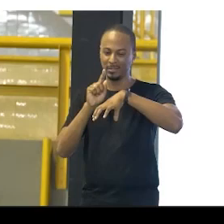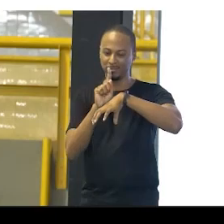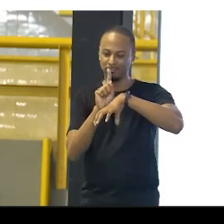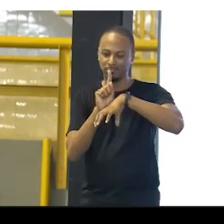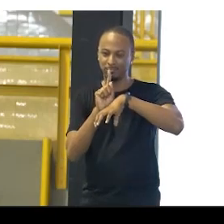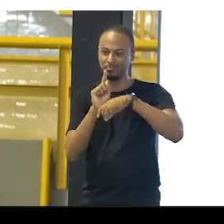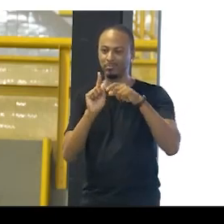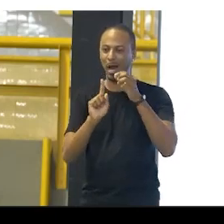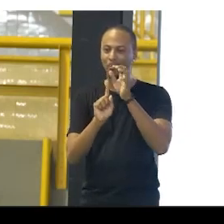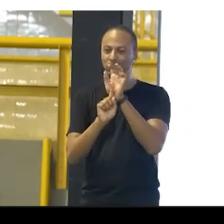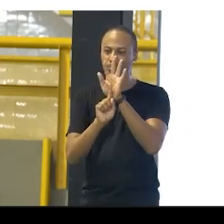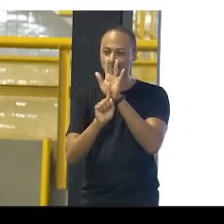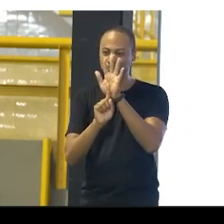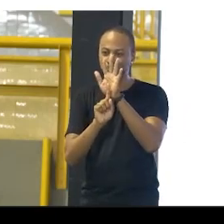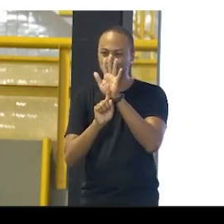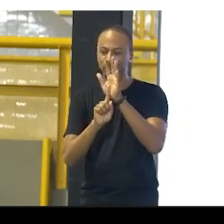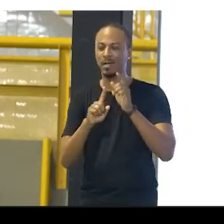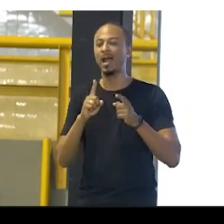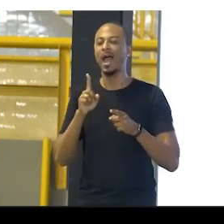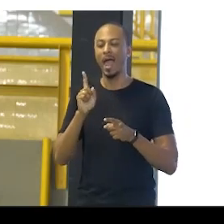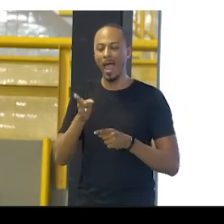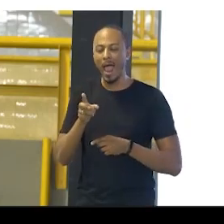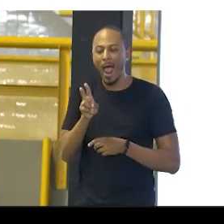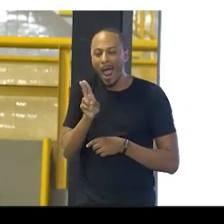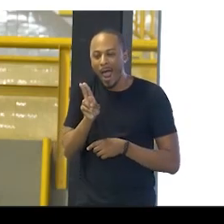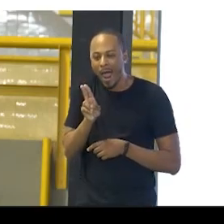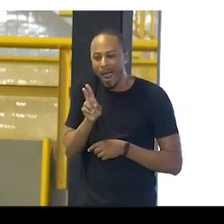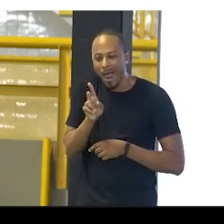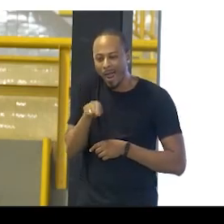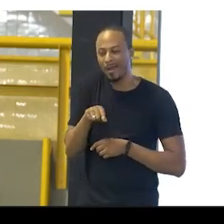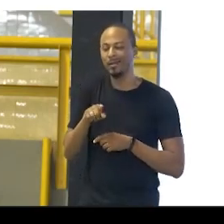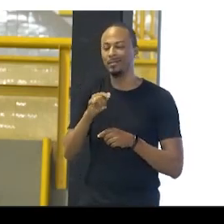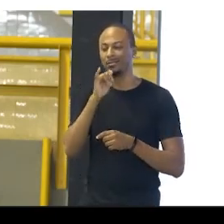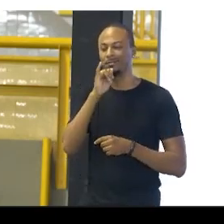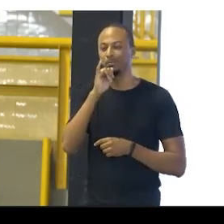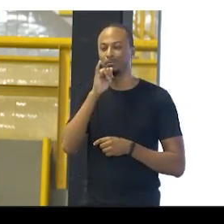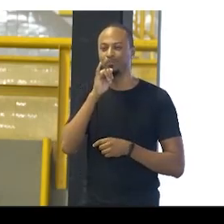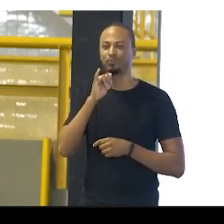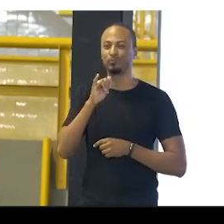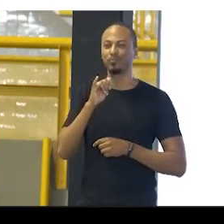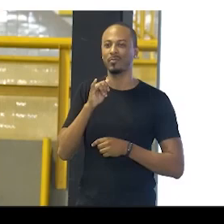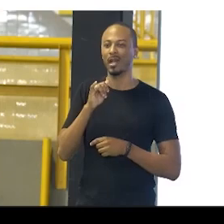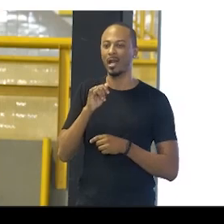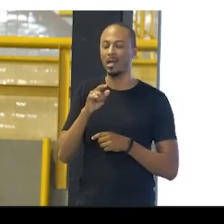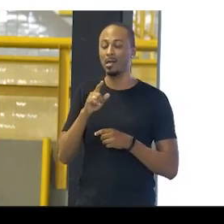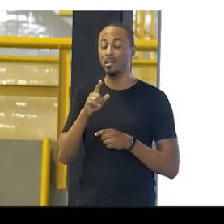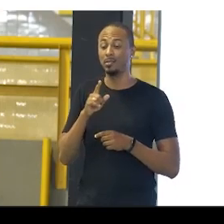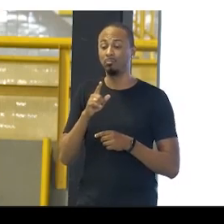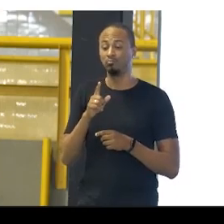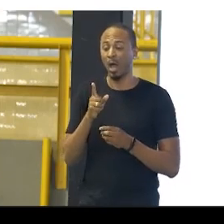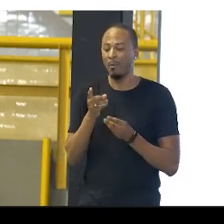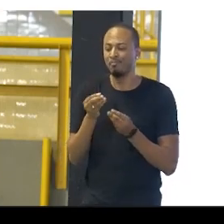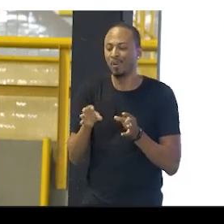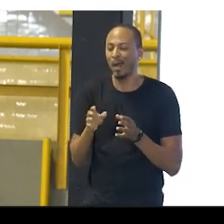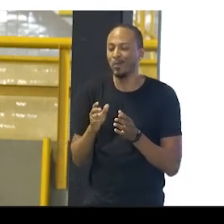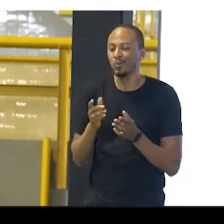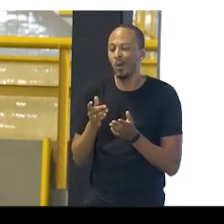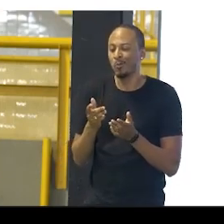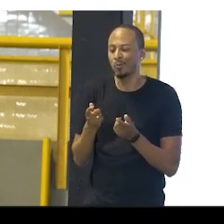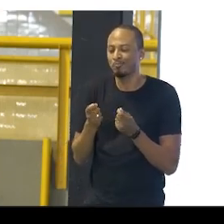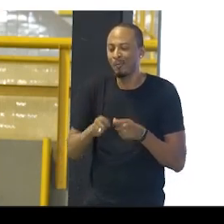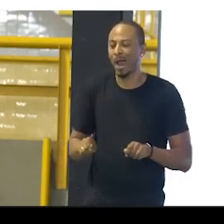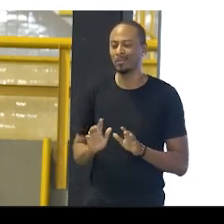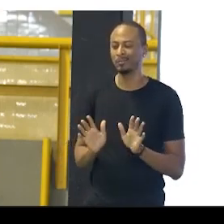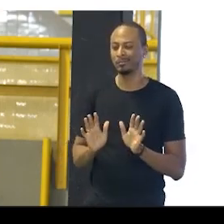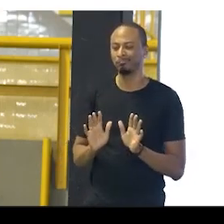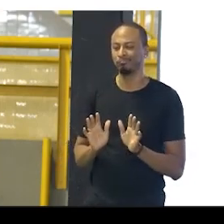verde. Tá? E o hidrogênio verde, um dos principais problemas é a questão do seu armazenamento e o fato de ser altamente